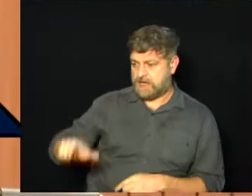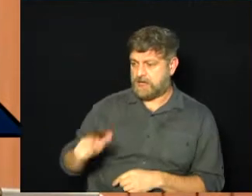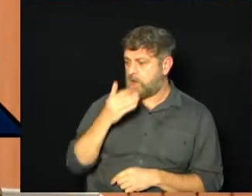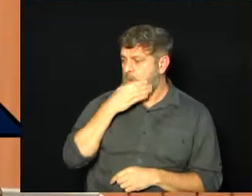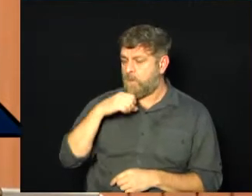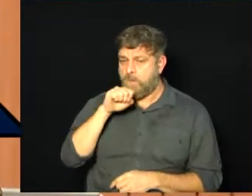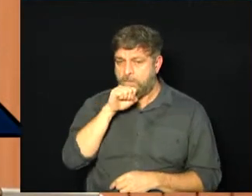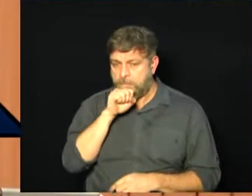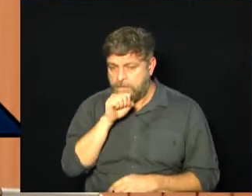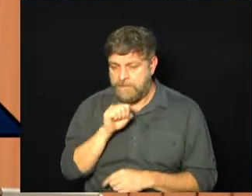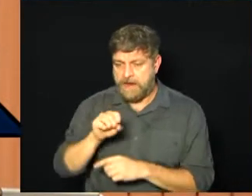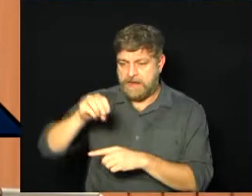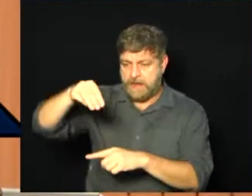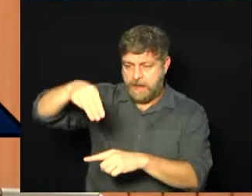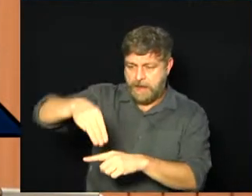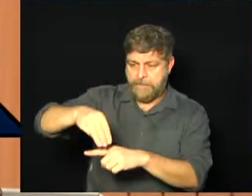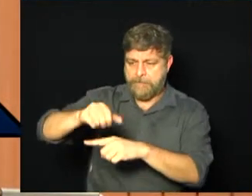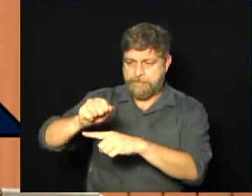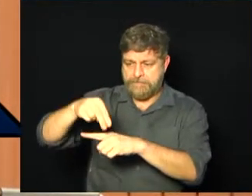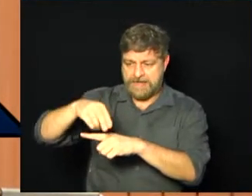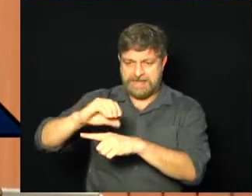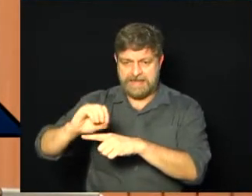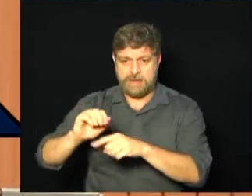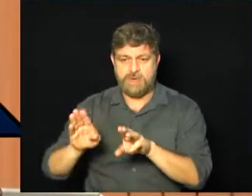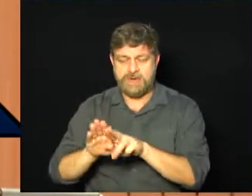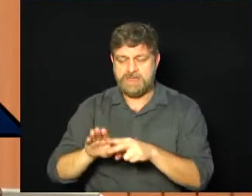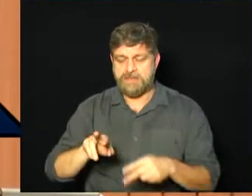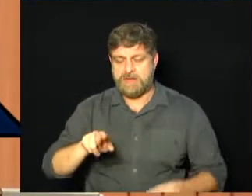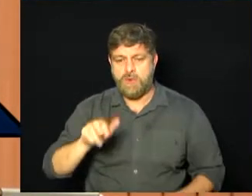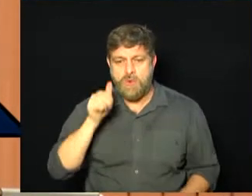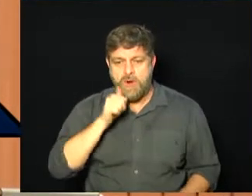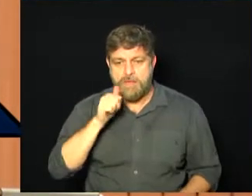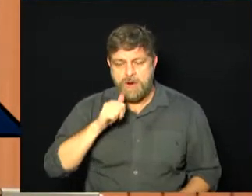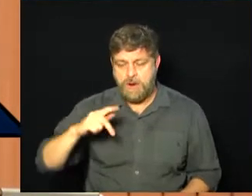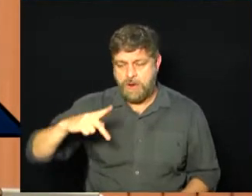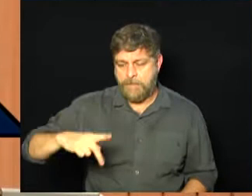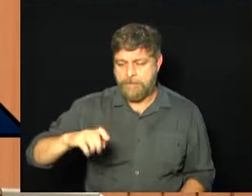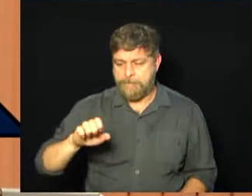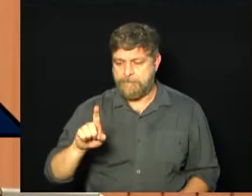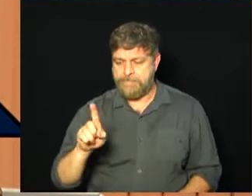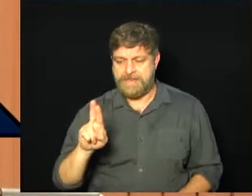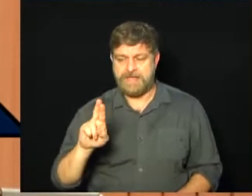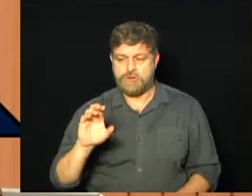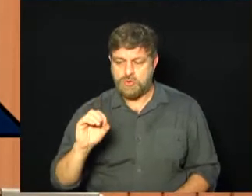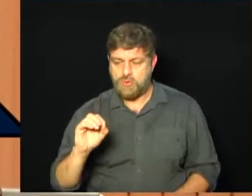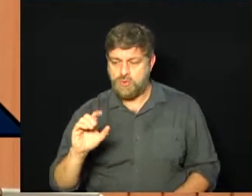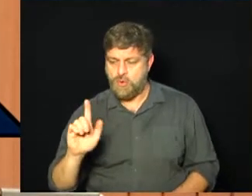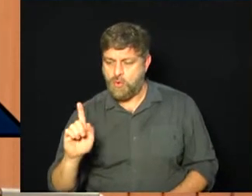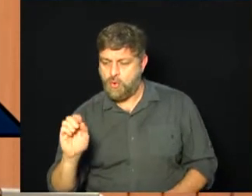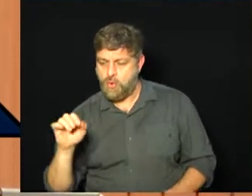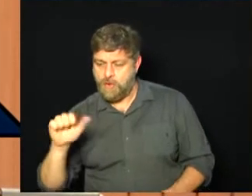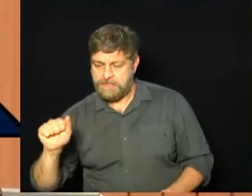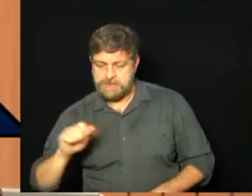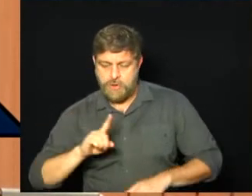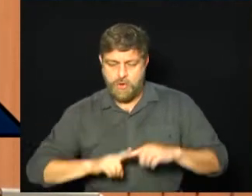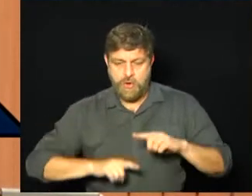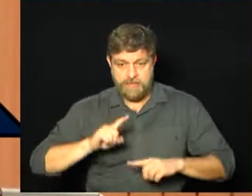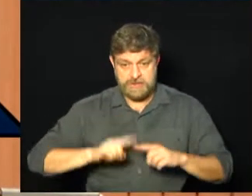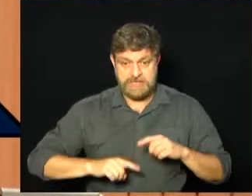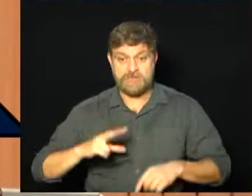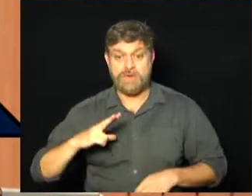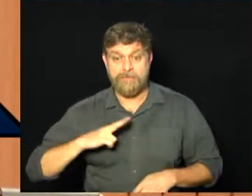Gomes, o Maneco, músico, e de seu irmão, José Pedro de Santana Gomes, além de objetos pessoais do